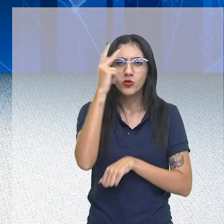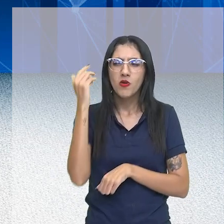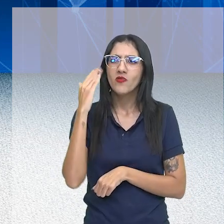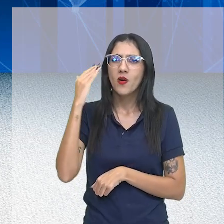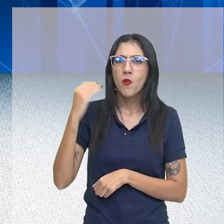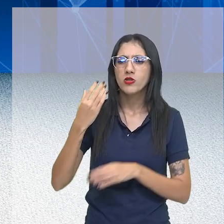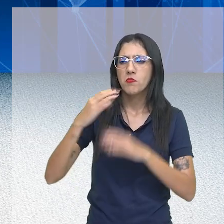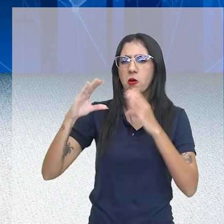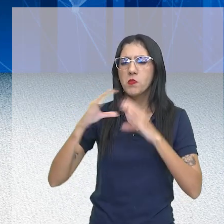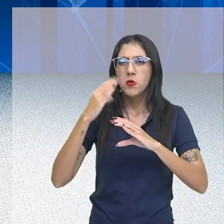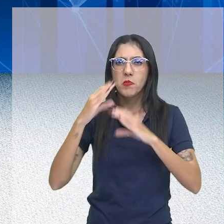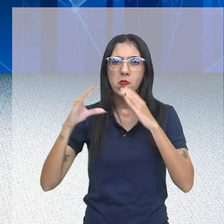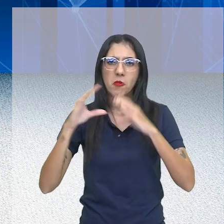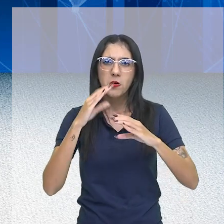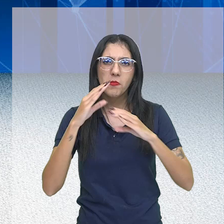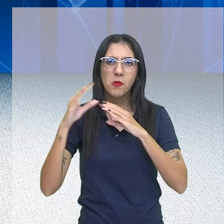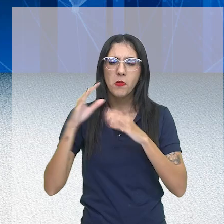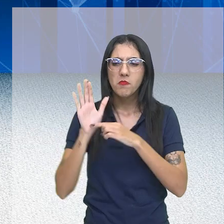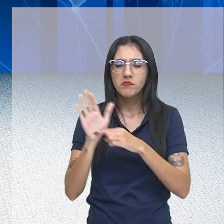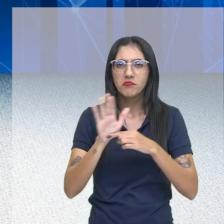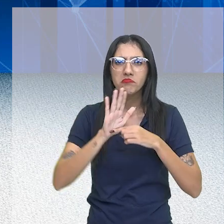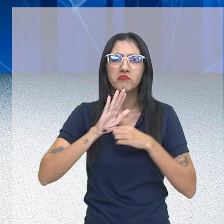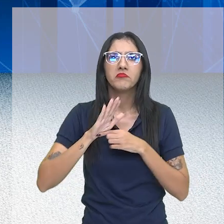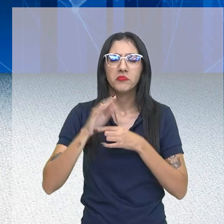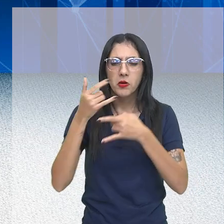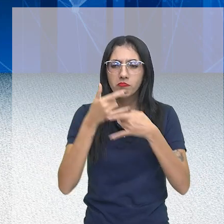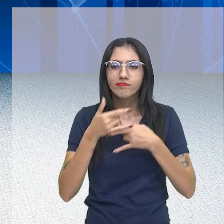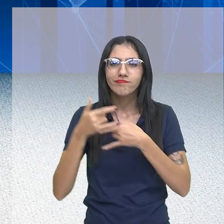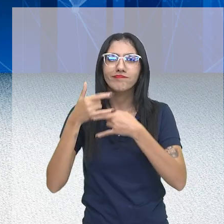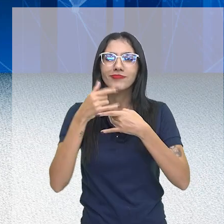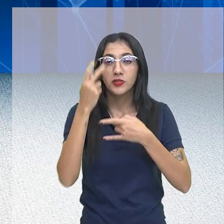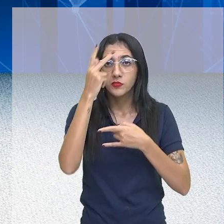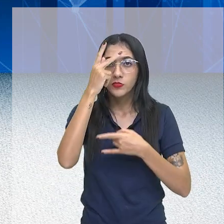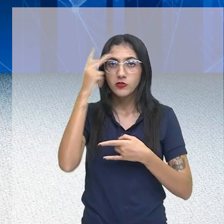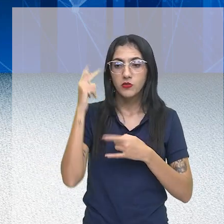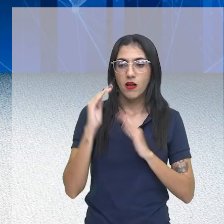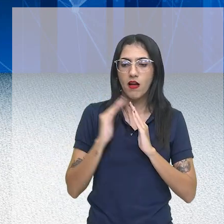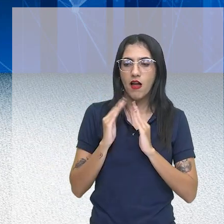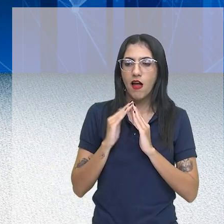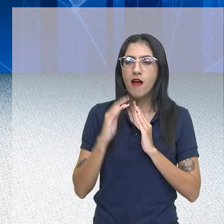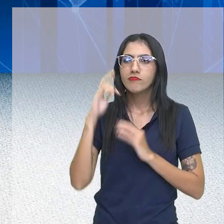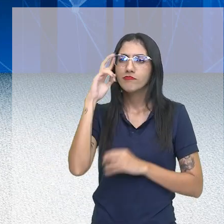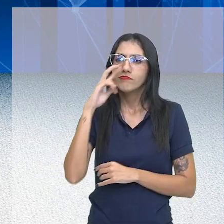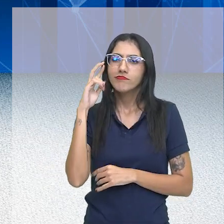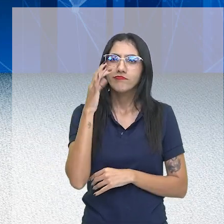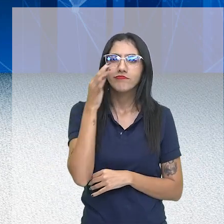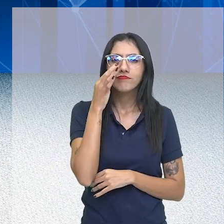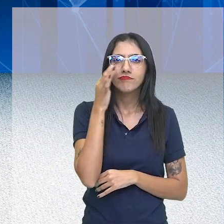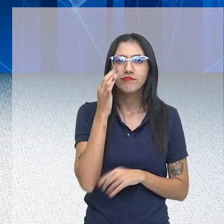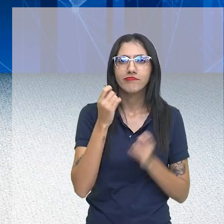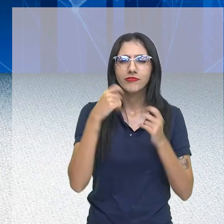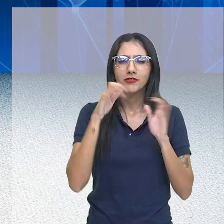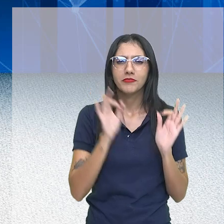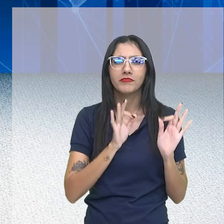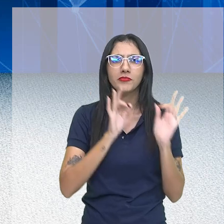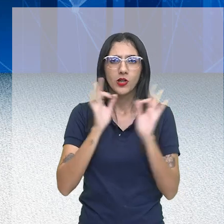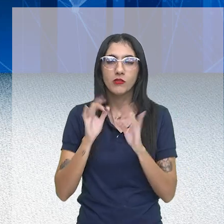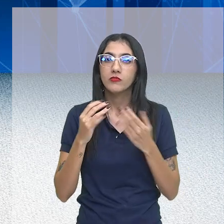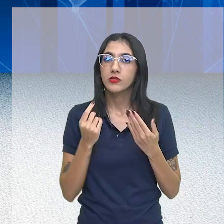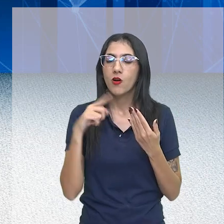fazendo lives, para que as pessoas pudessem ter o seu momento de lazer. Então aí a gente vê o quanto a tecnologia